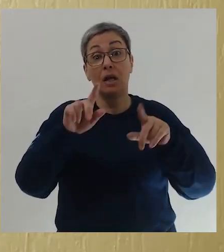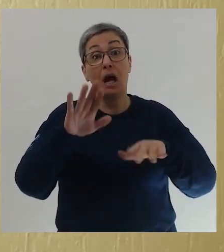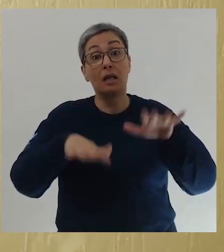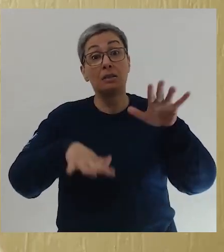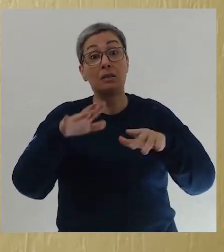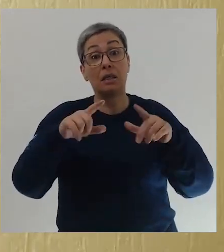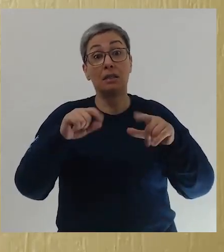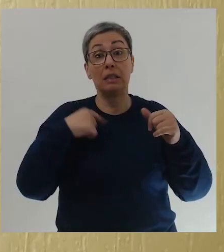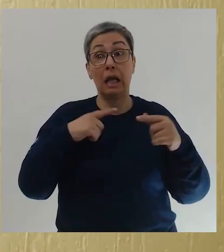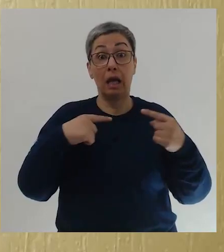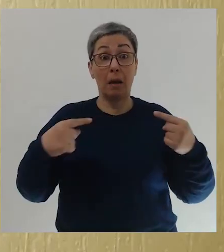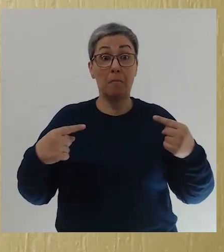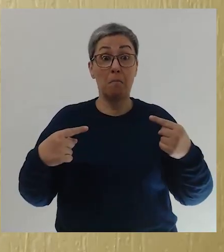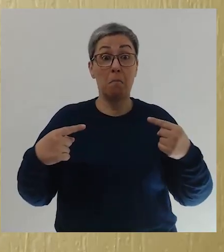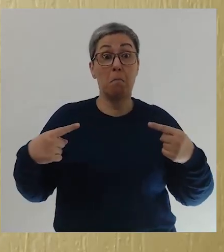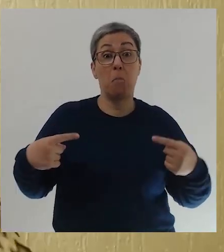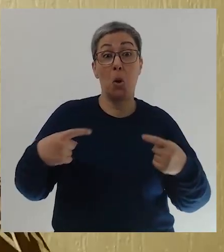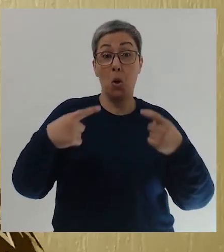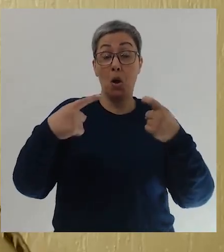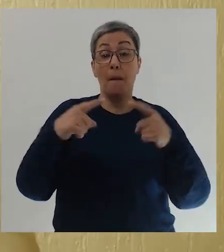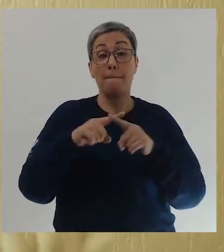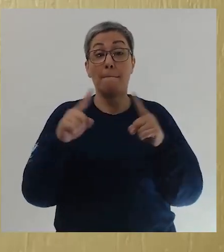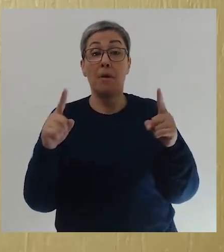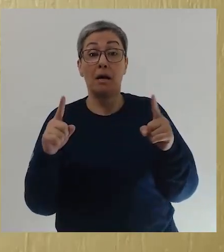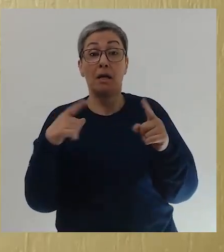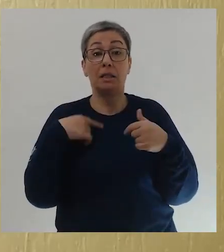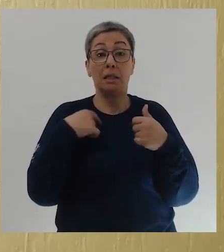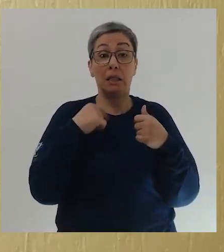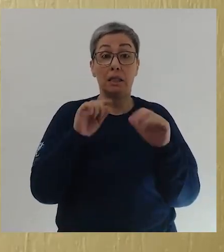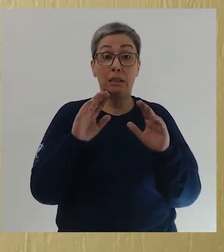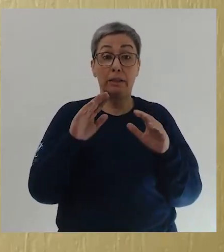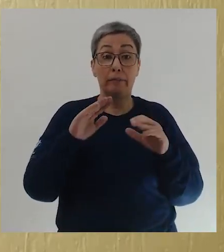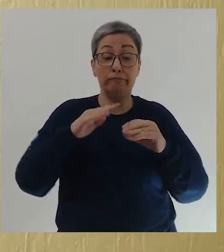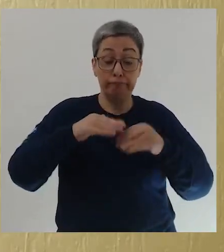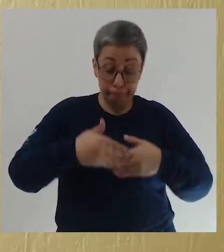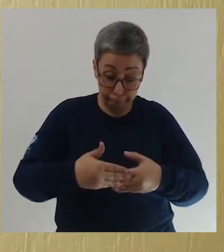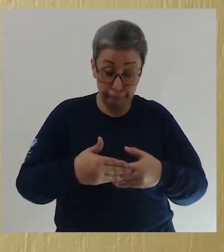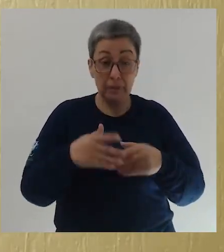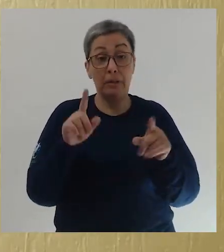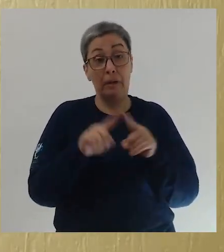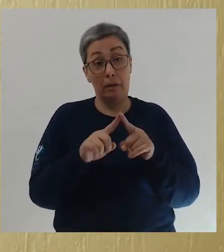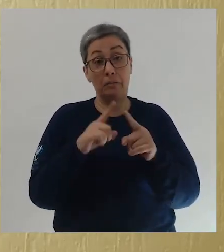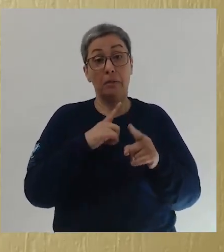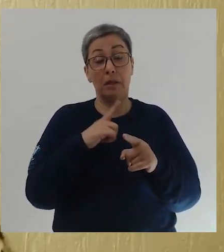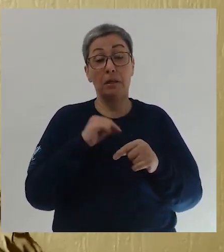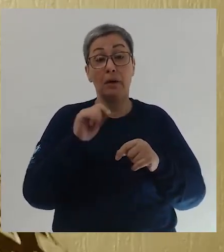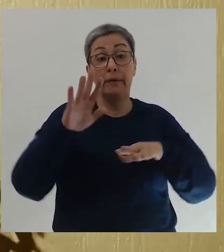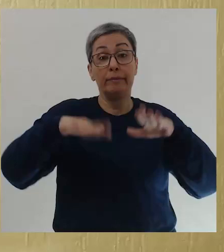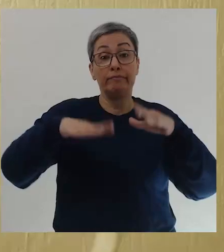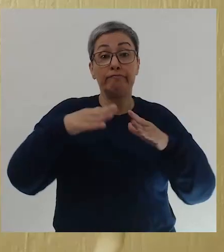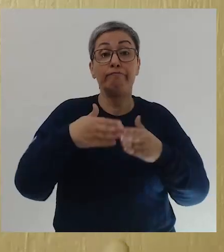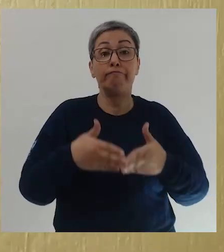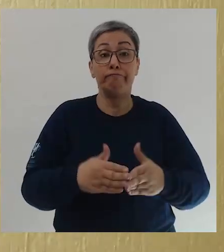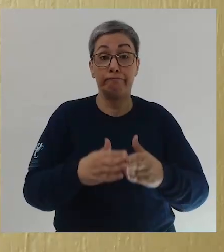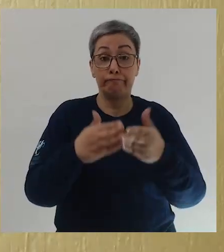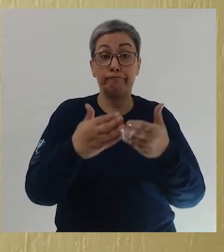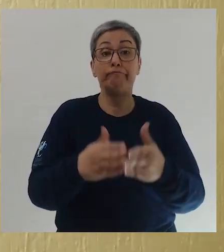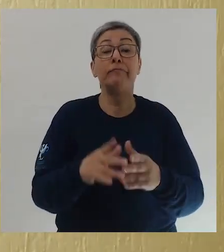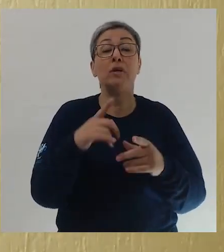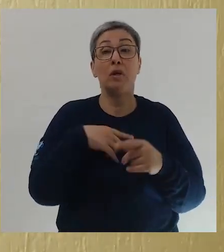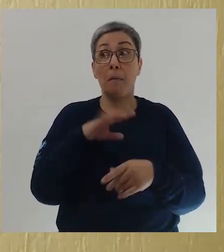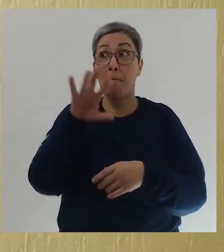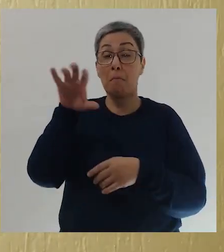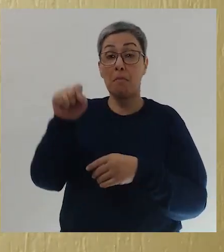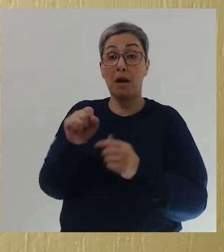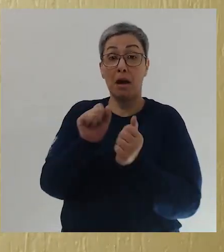países diferentes, até às vezes até rivais. Mas aí, no final das contas, eles tinham que se sujeitar a isso, tá? Muitos dos navios